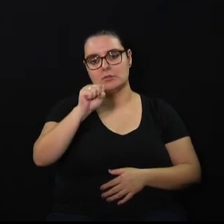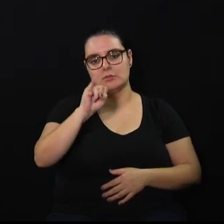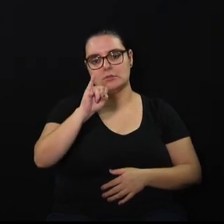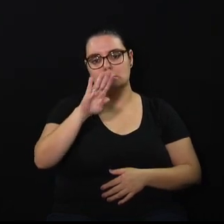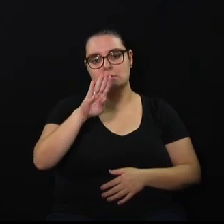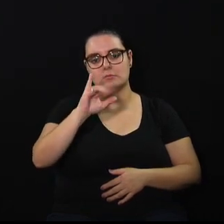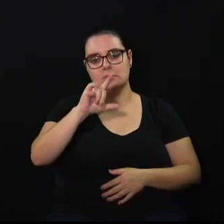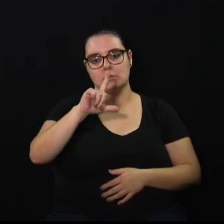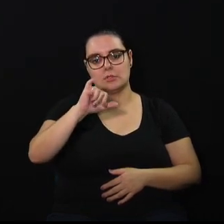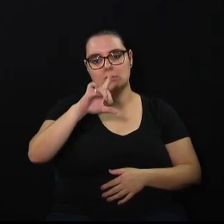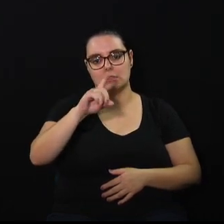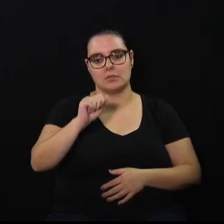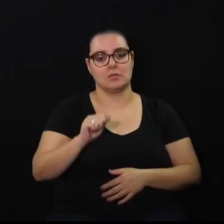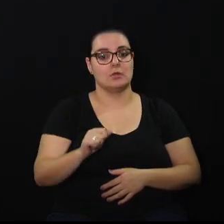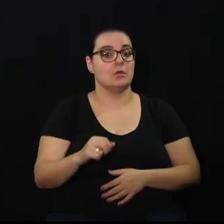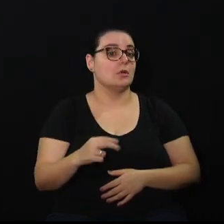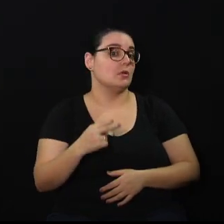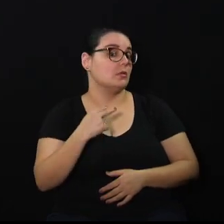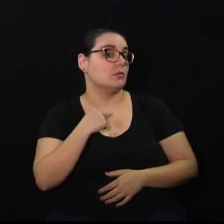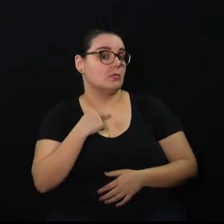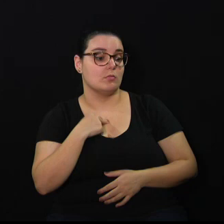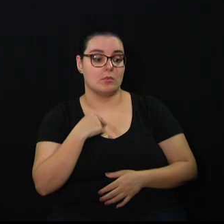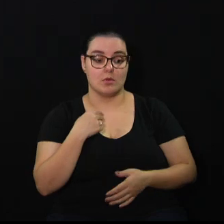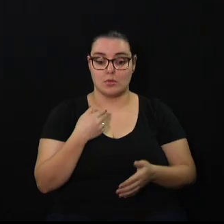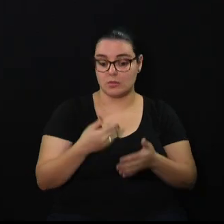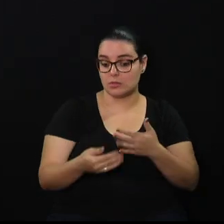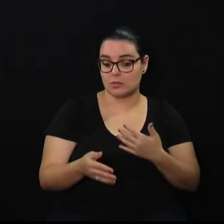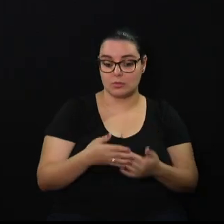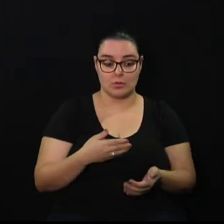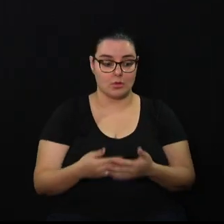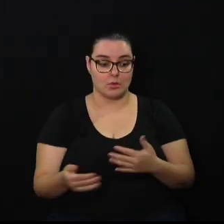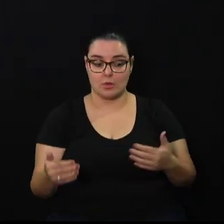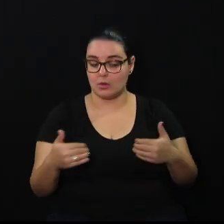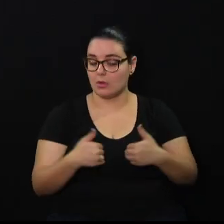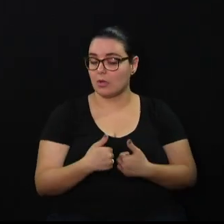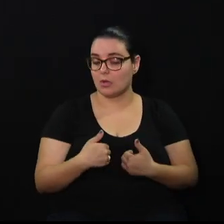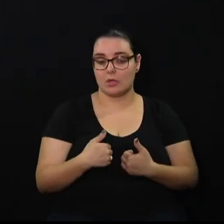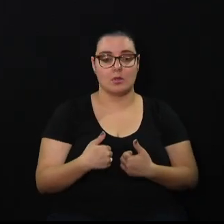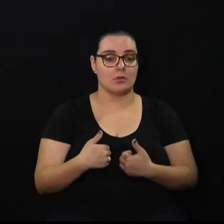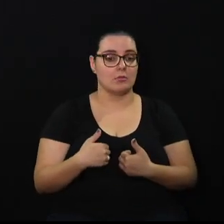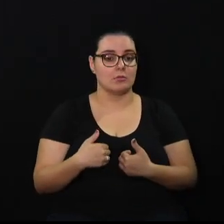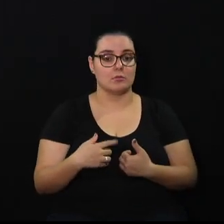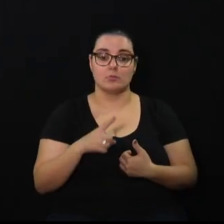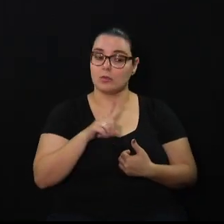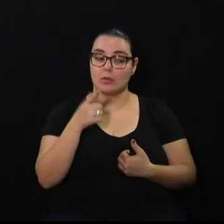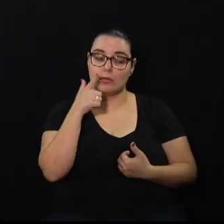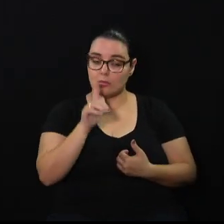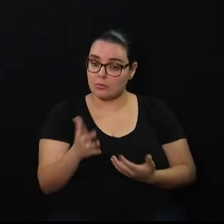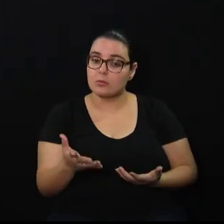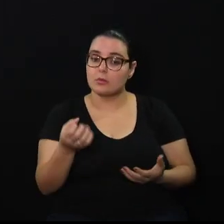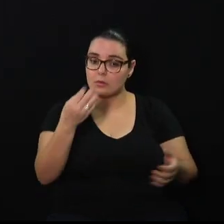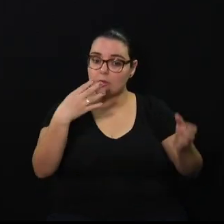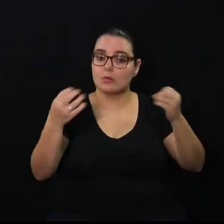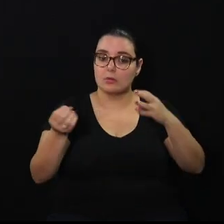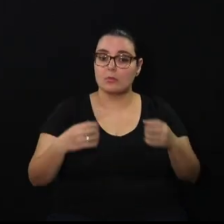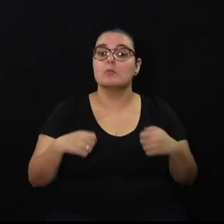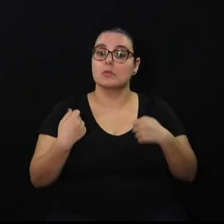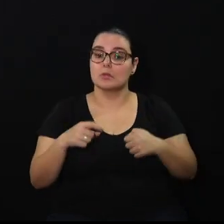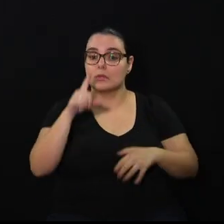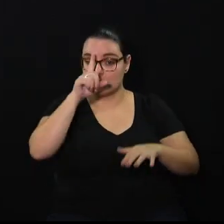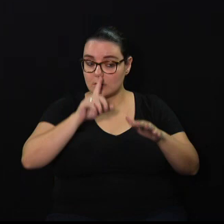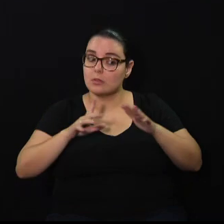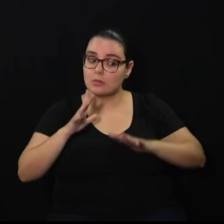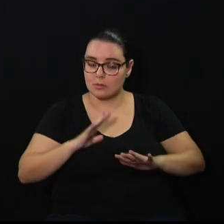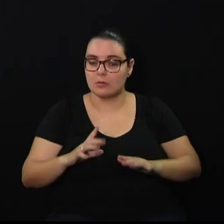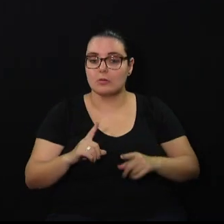também que não é qualquer criança autista que aguenta esse tipo de estímulo né mas tem umas que